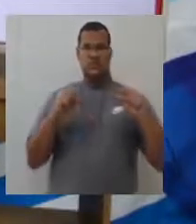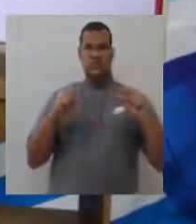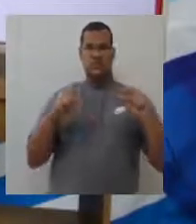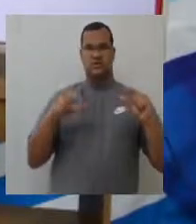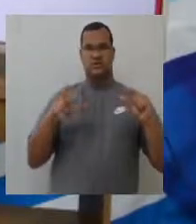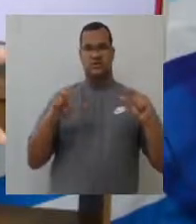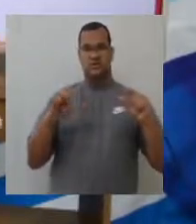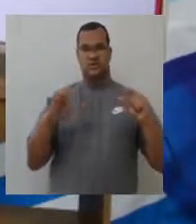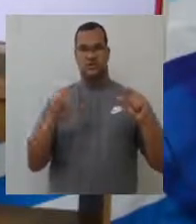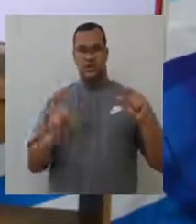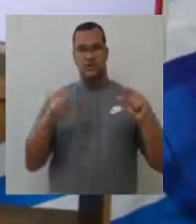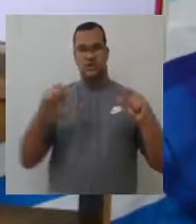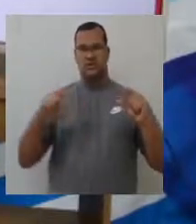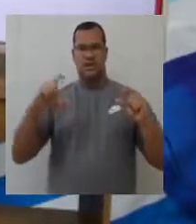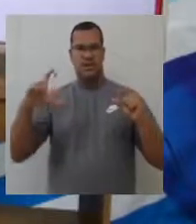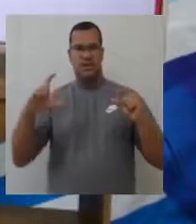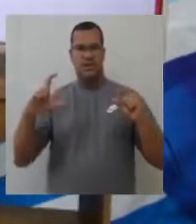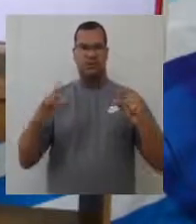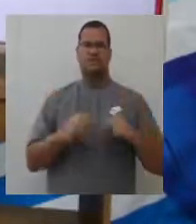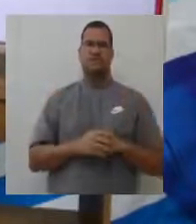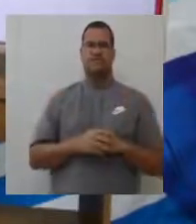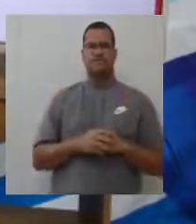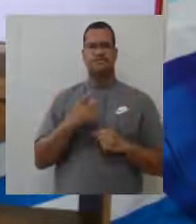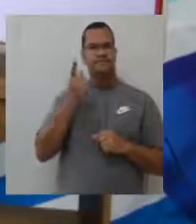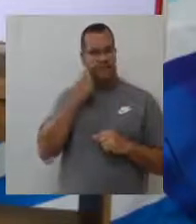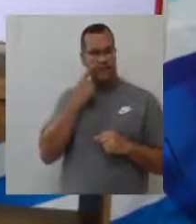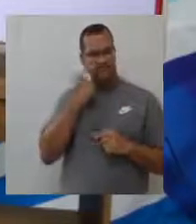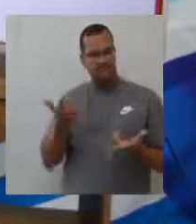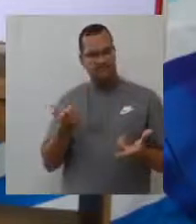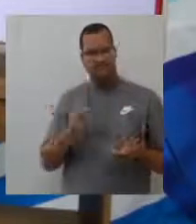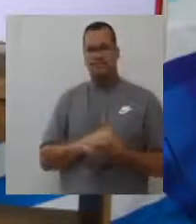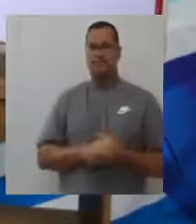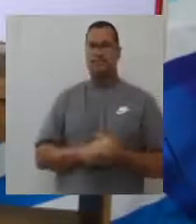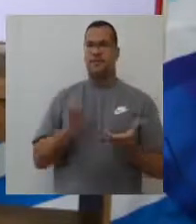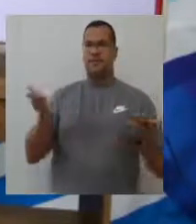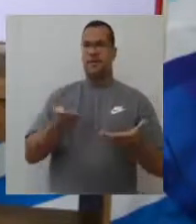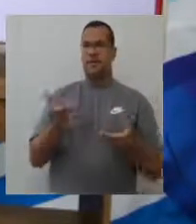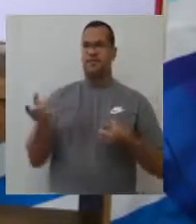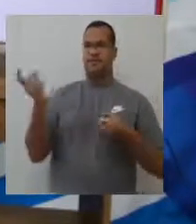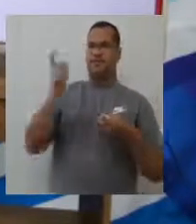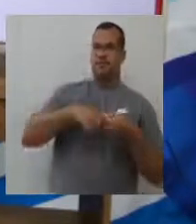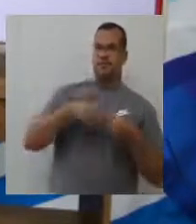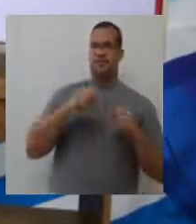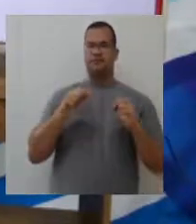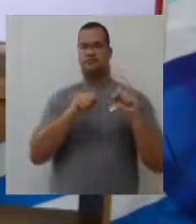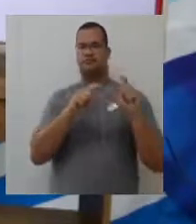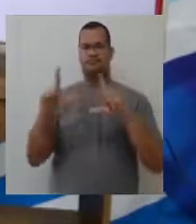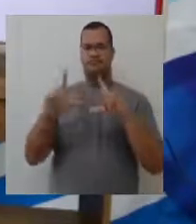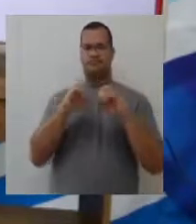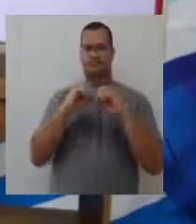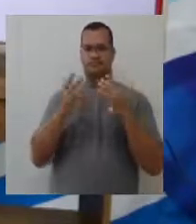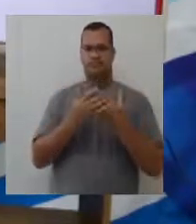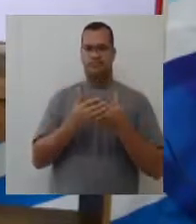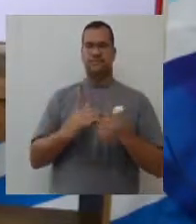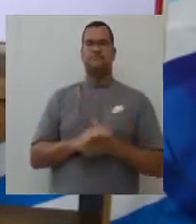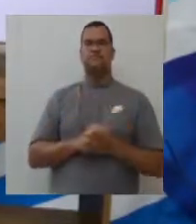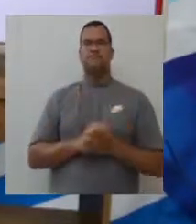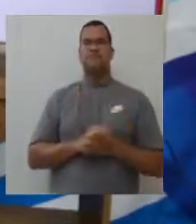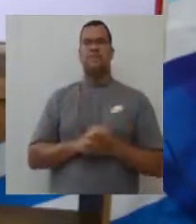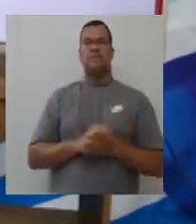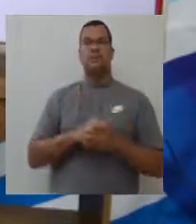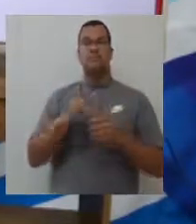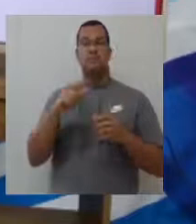maior quantidade na solução. Saca? Então vamos lá. Voltando aí para o slide anterior. Então nós temos que uma solução